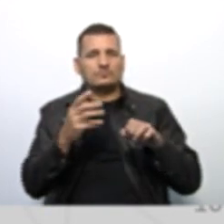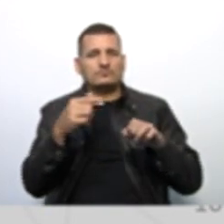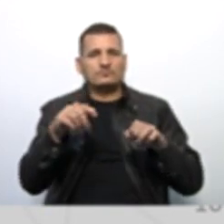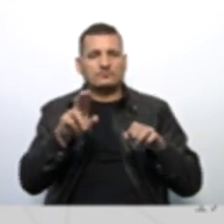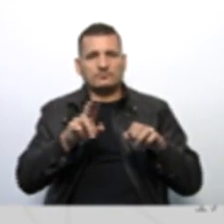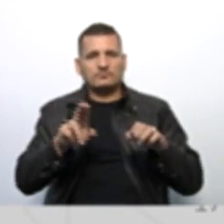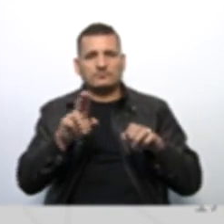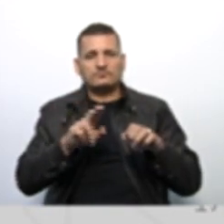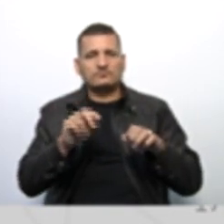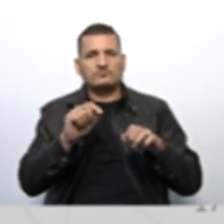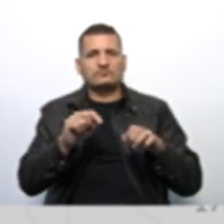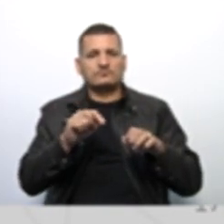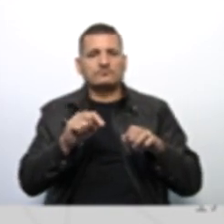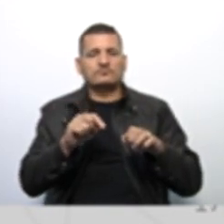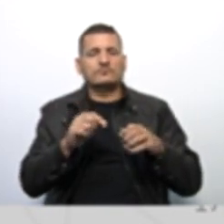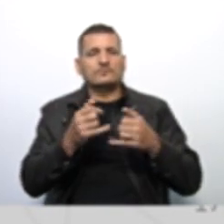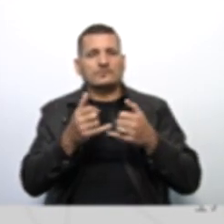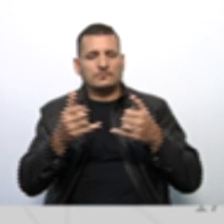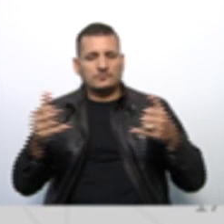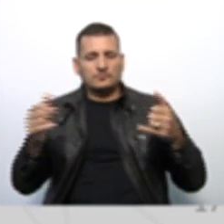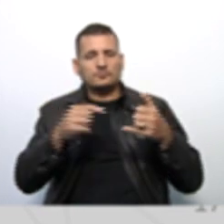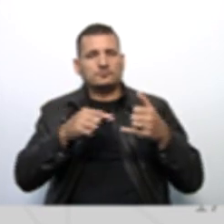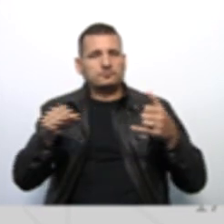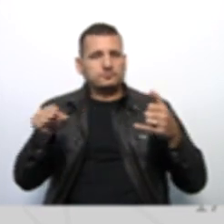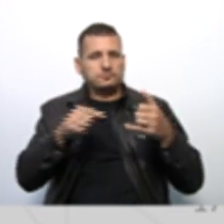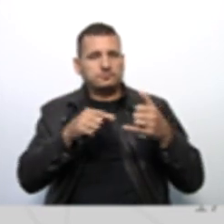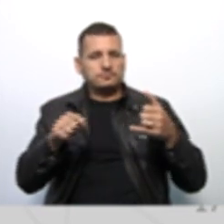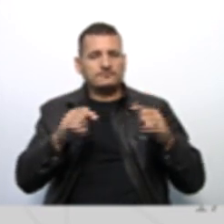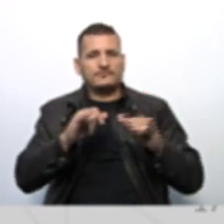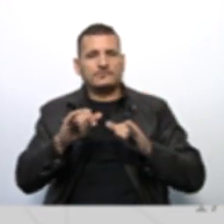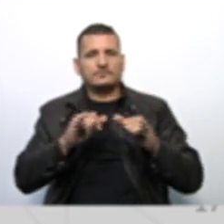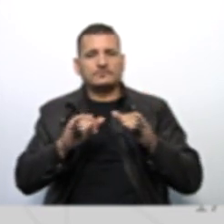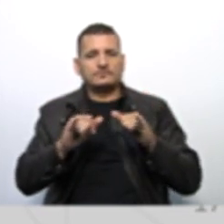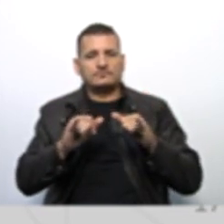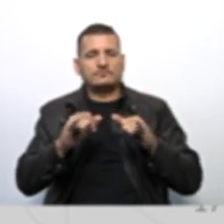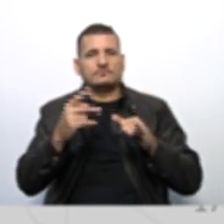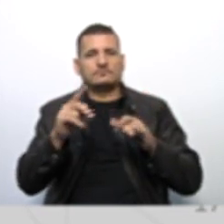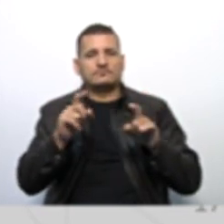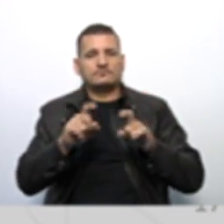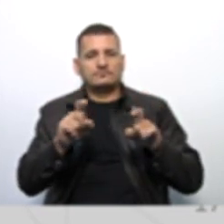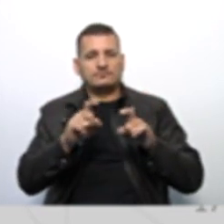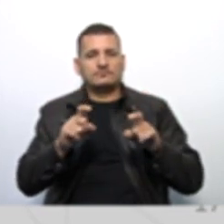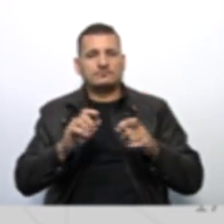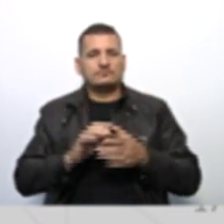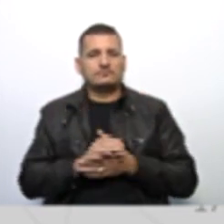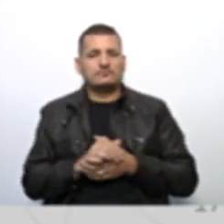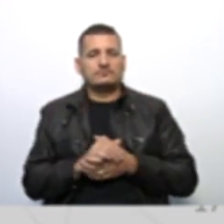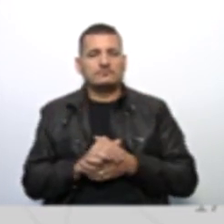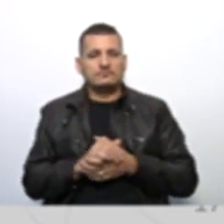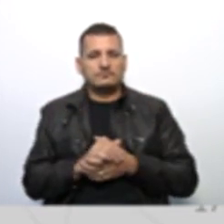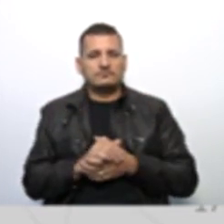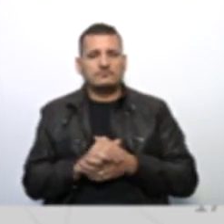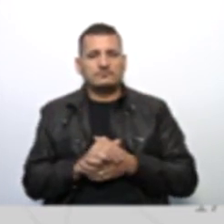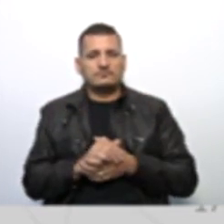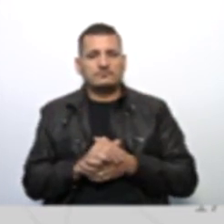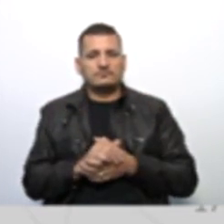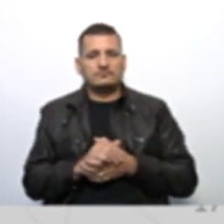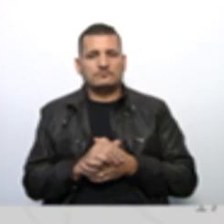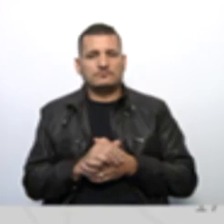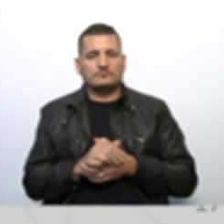poder passar as informações do seu computadorzinho. A gente tem exemplo também, professor,